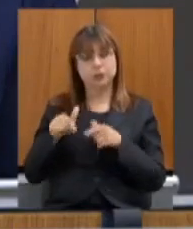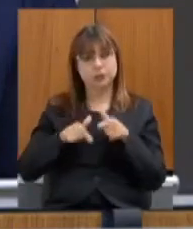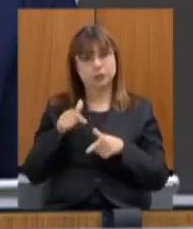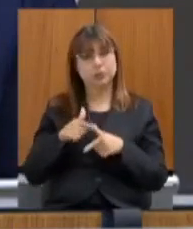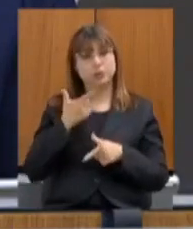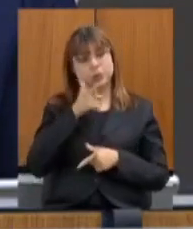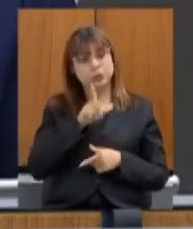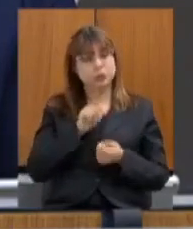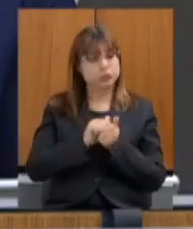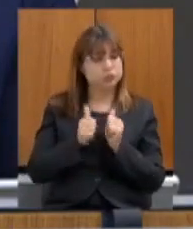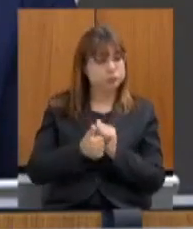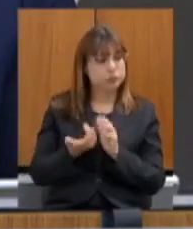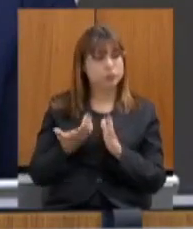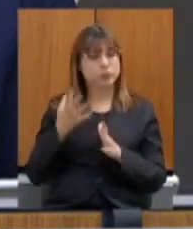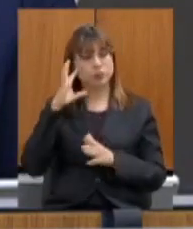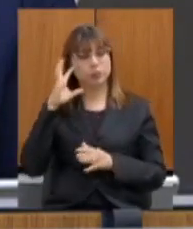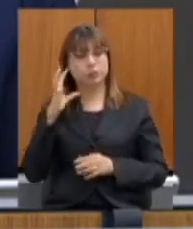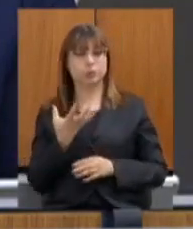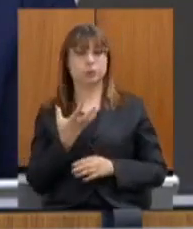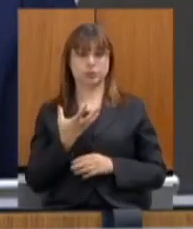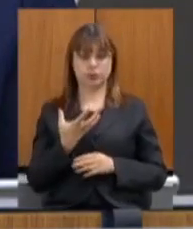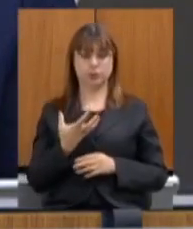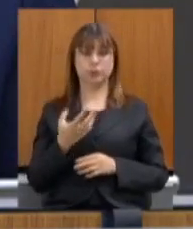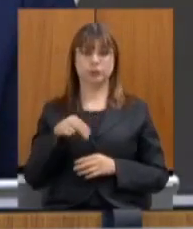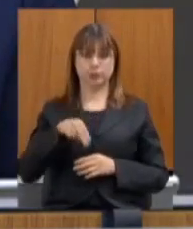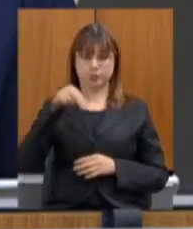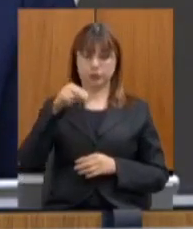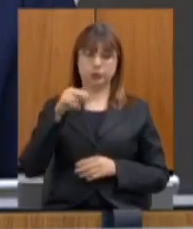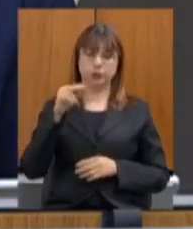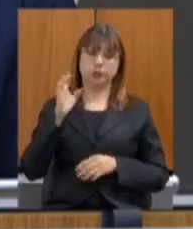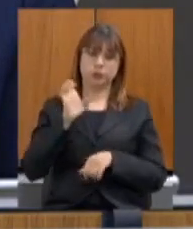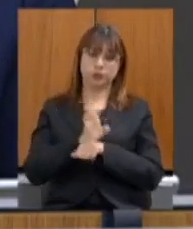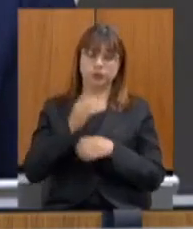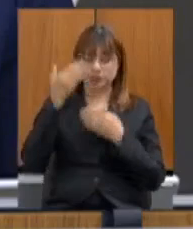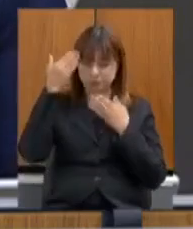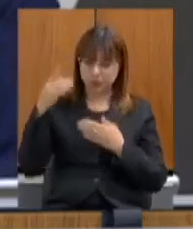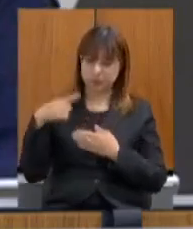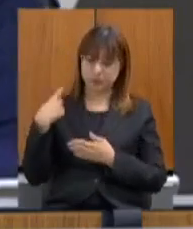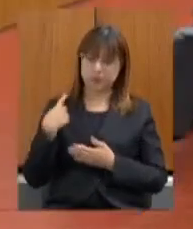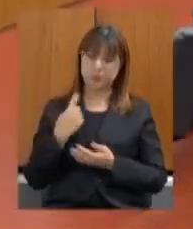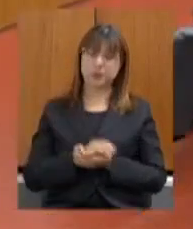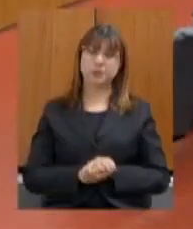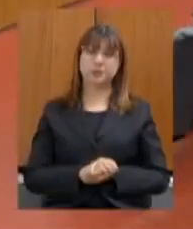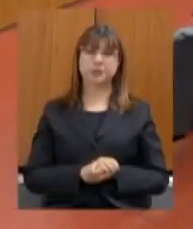encontrar alternativas e soluções para o Norte do nosso Estado. Muito obrigado, deputado.